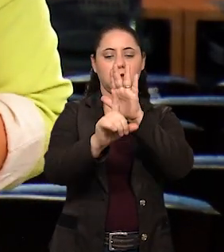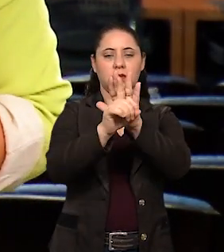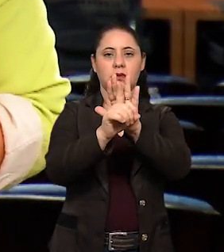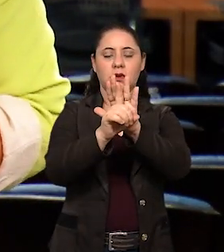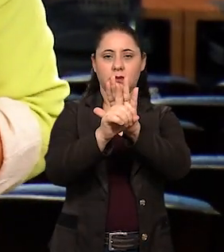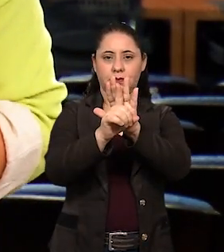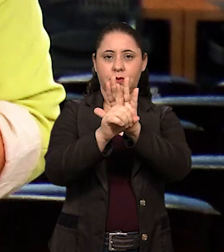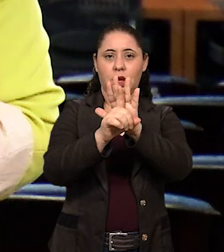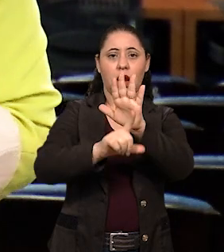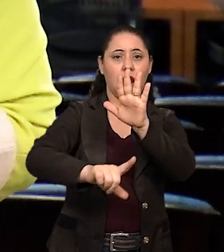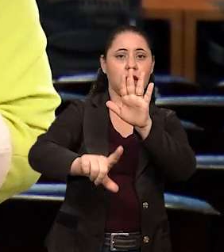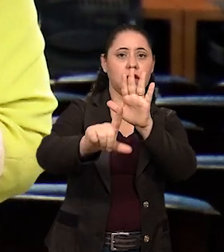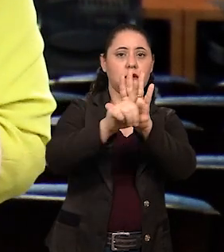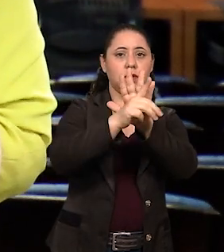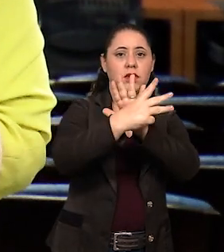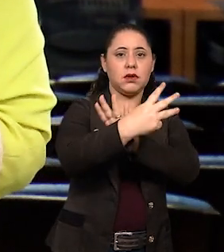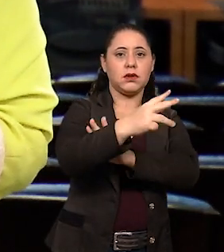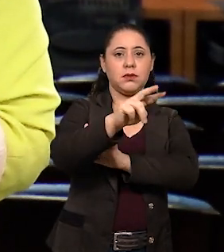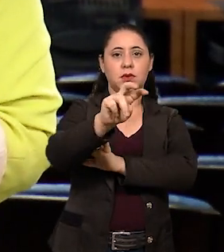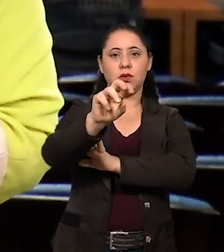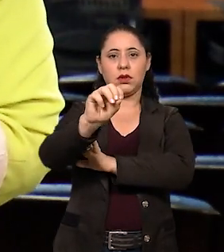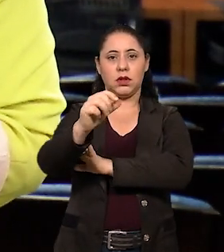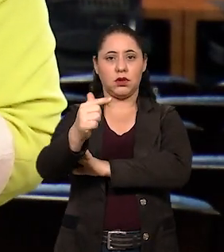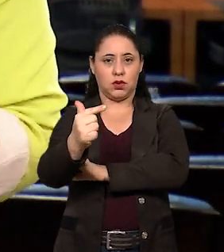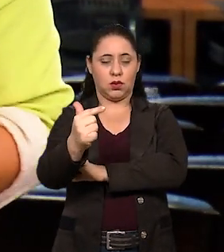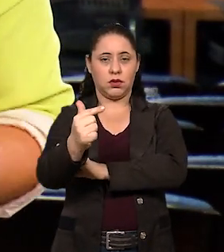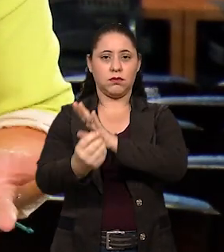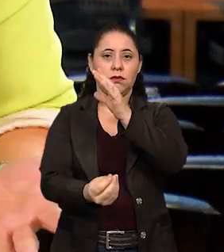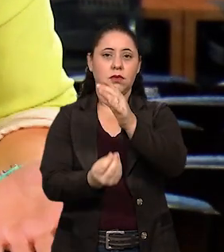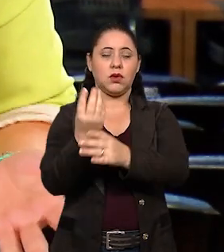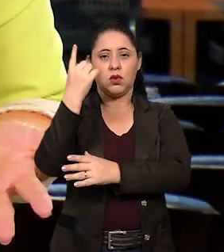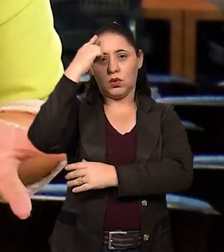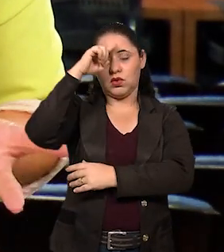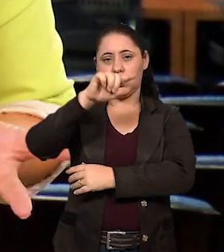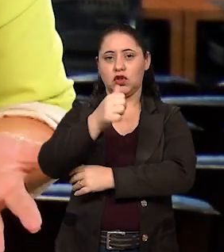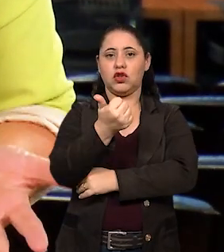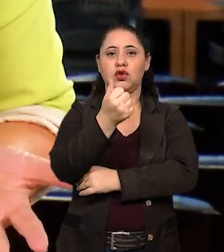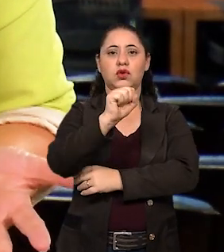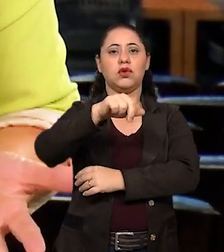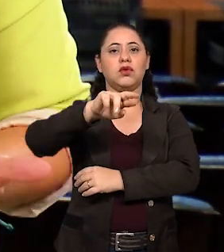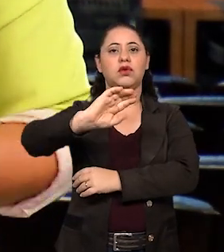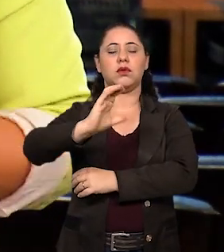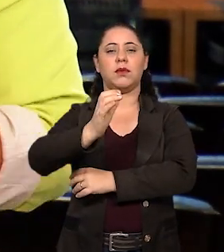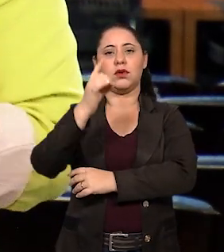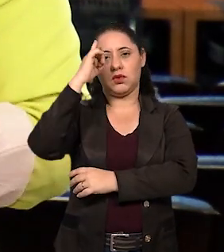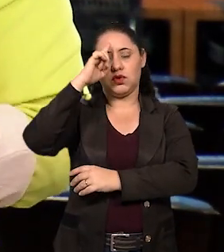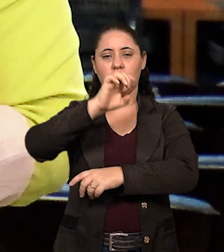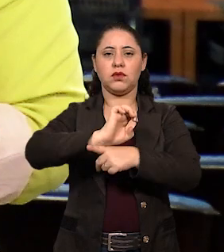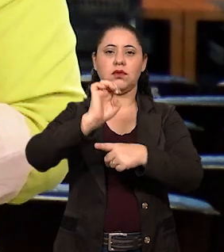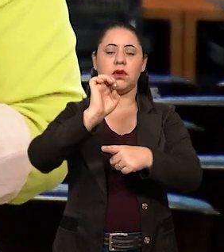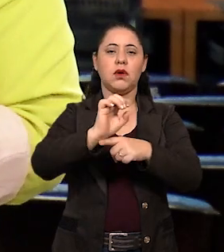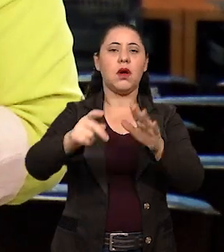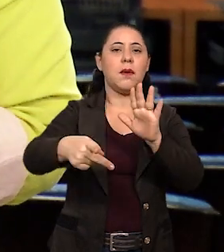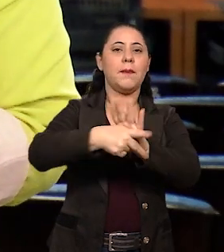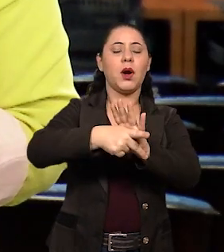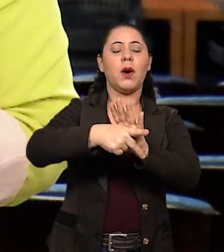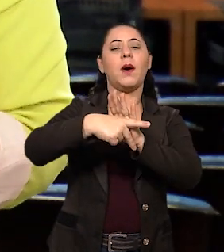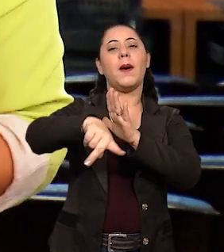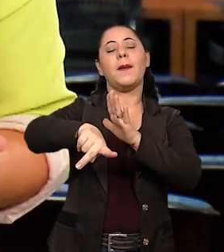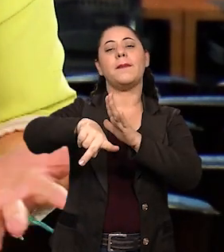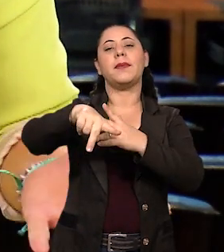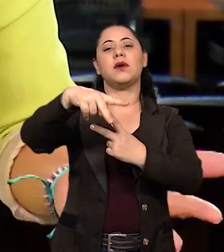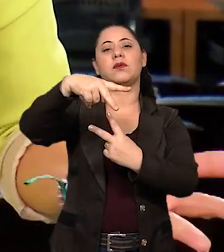de Leis, por meio da Lei 3.502, instituiu o dia 18 de março como Dia Estadual